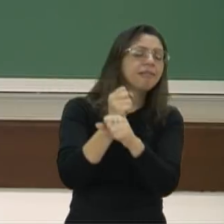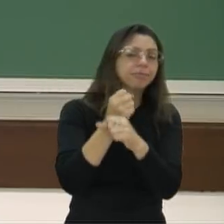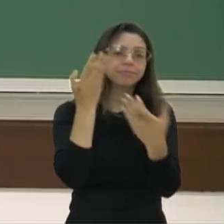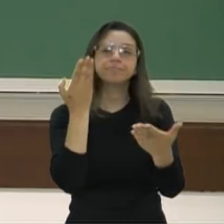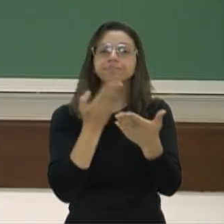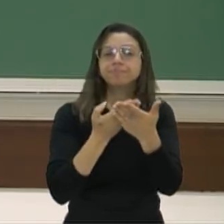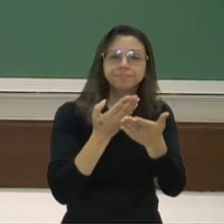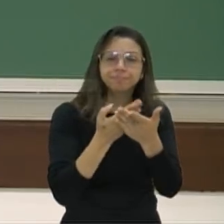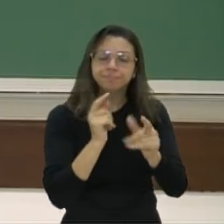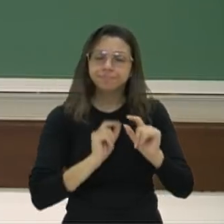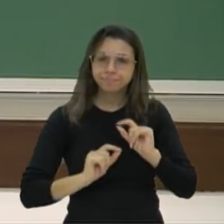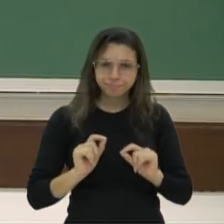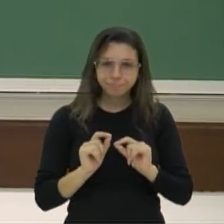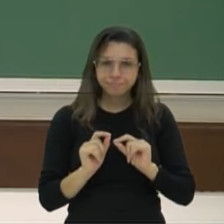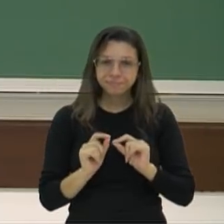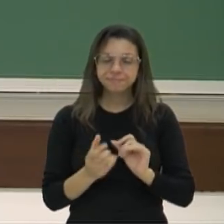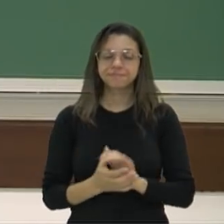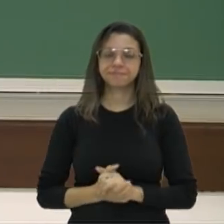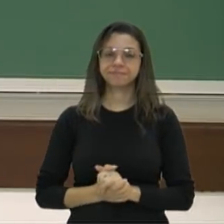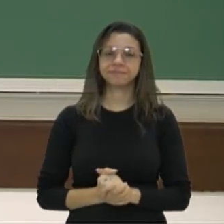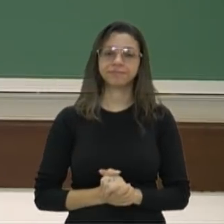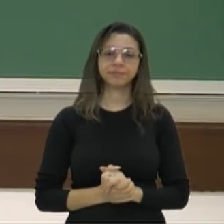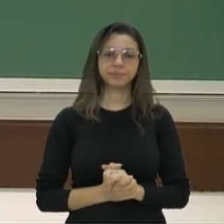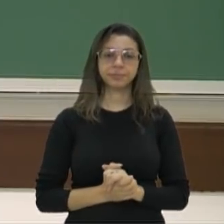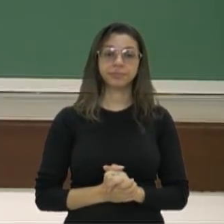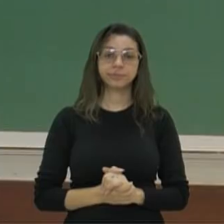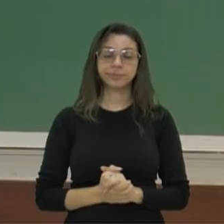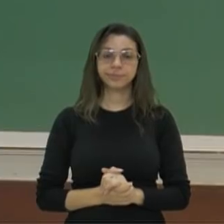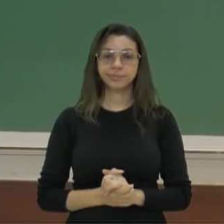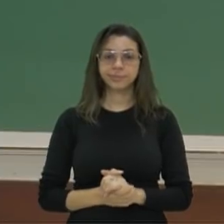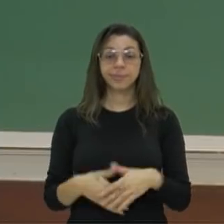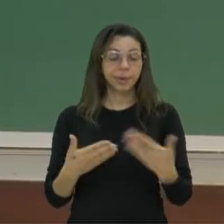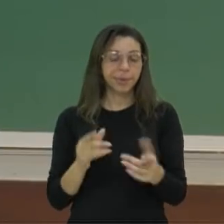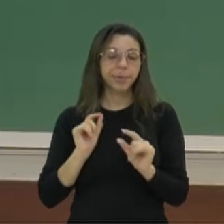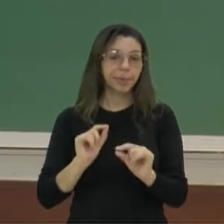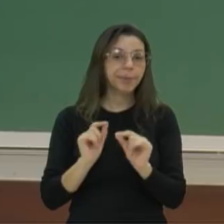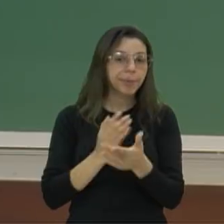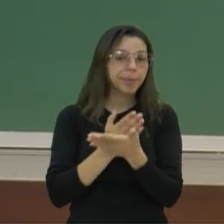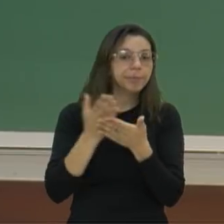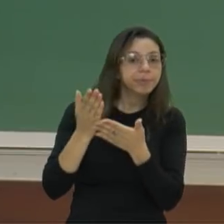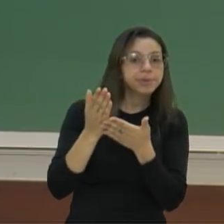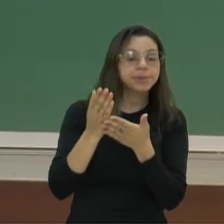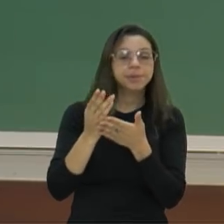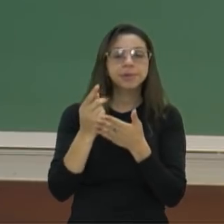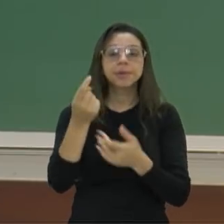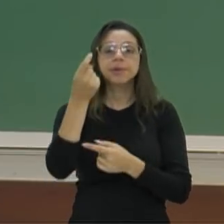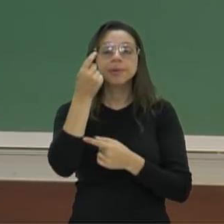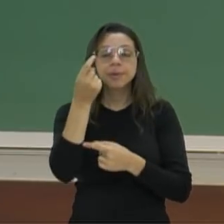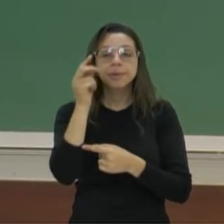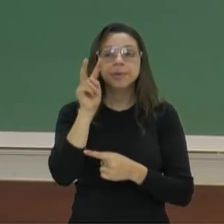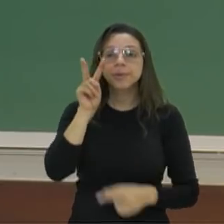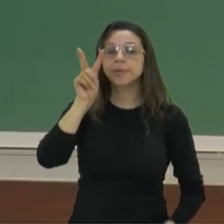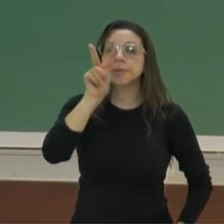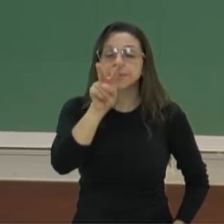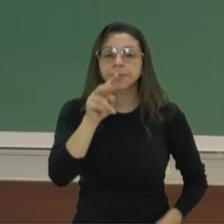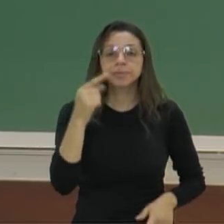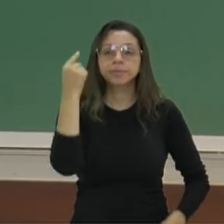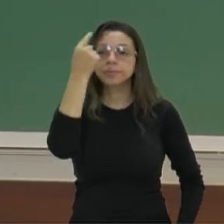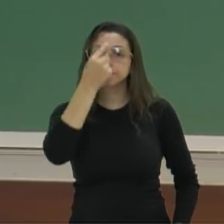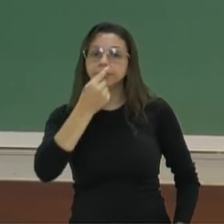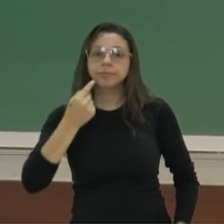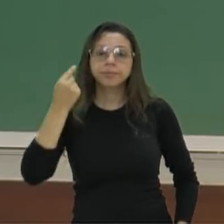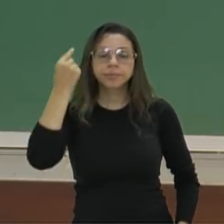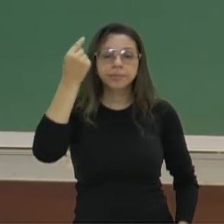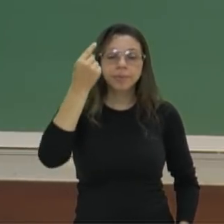nós trabalhamos na aula anterior. Nós estávamos falando da visão, das partes do nosso olho.